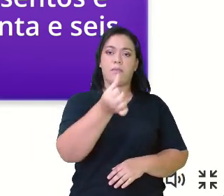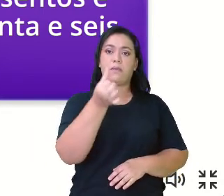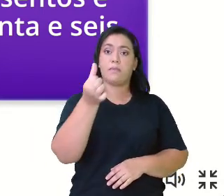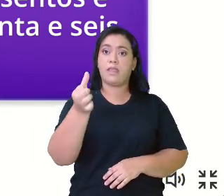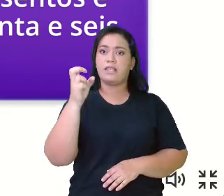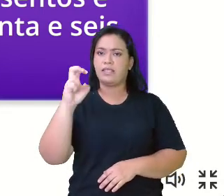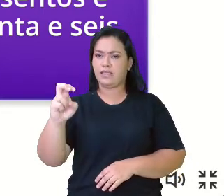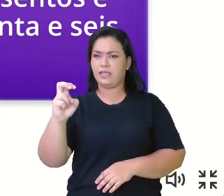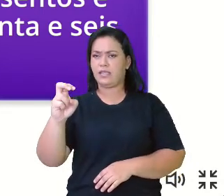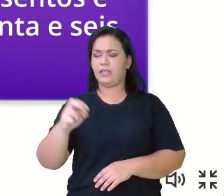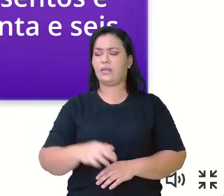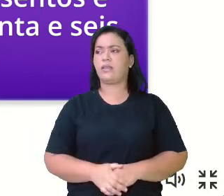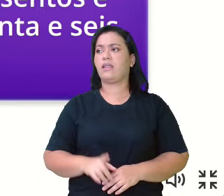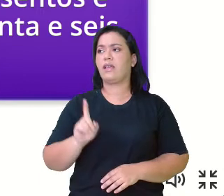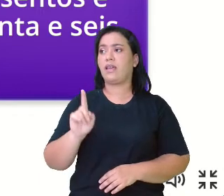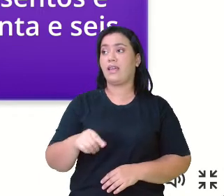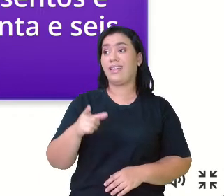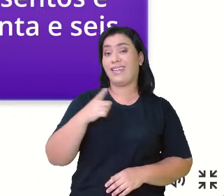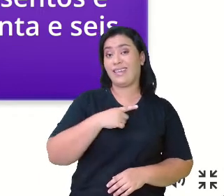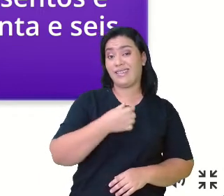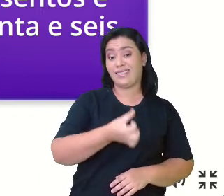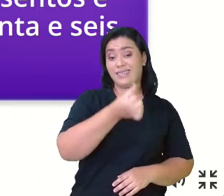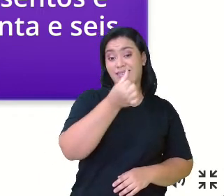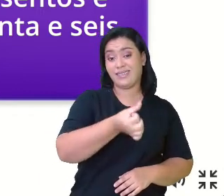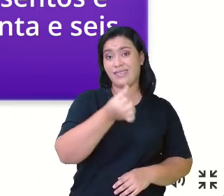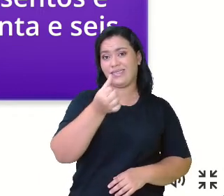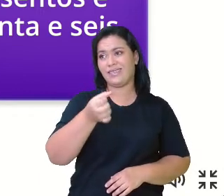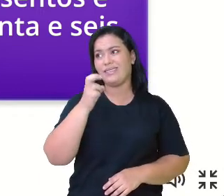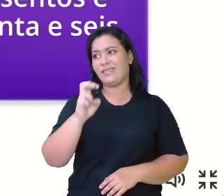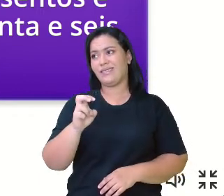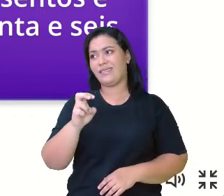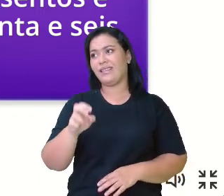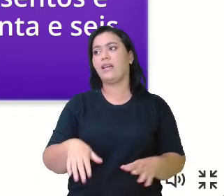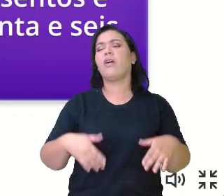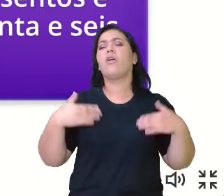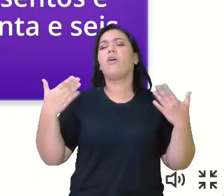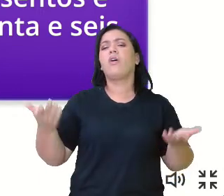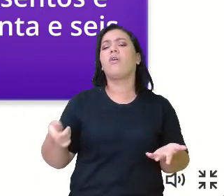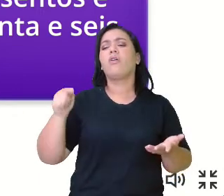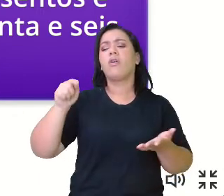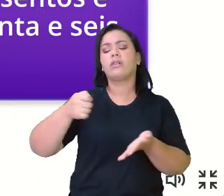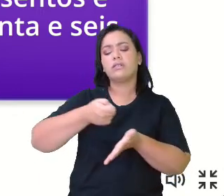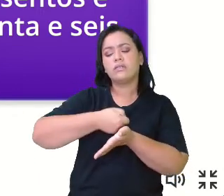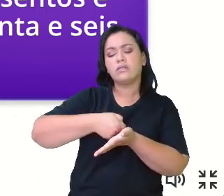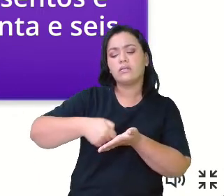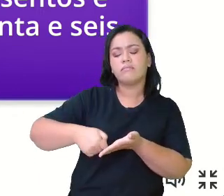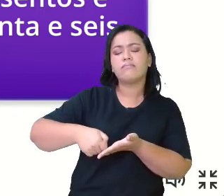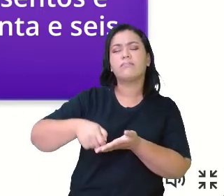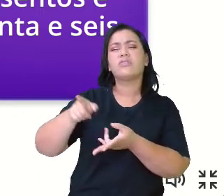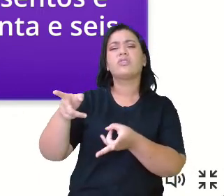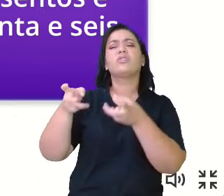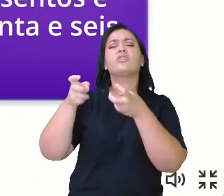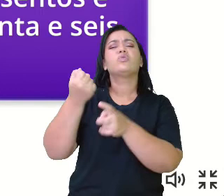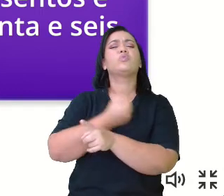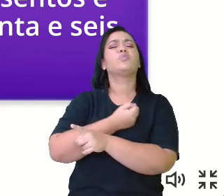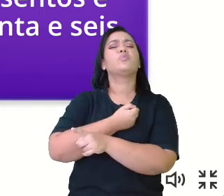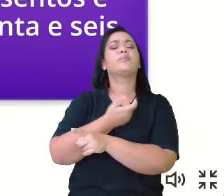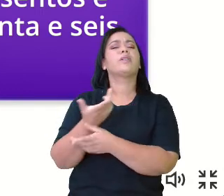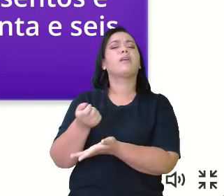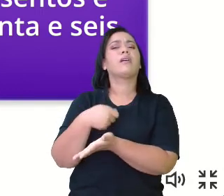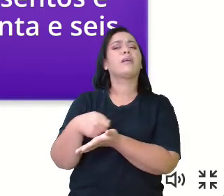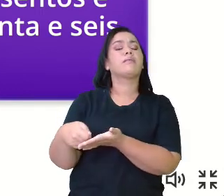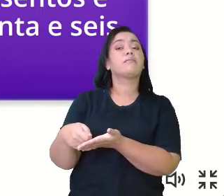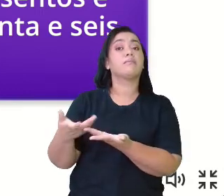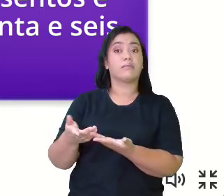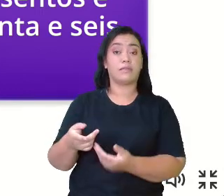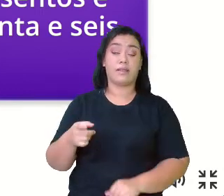665, esse número formado por 6, 6 e 5. Como é que eu faço a leitura dele? Será que é a